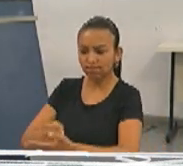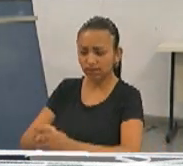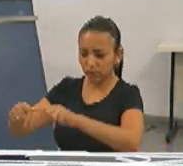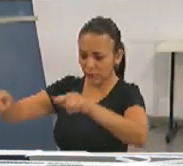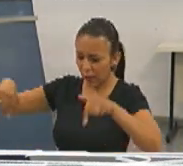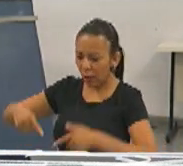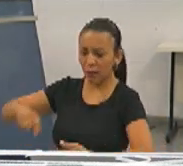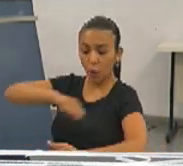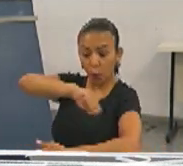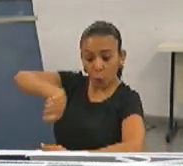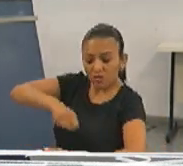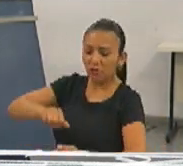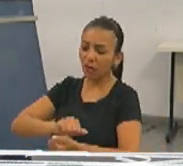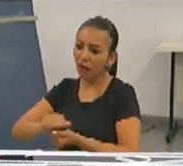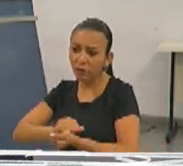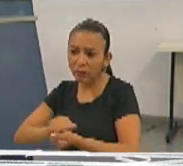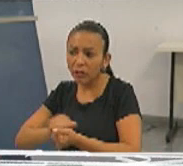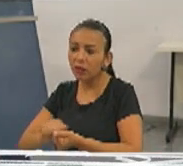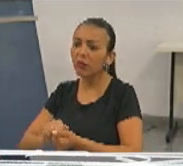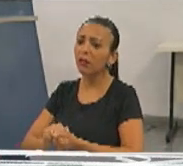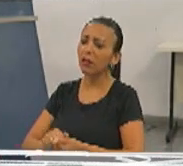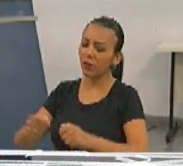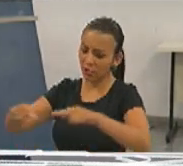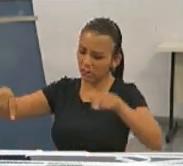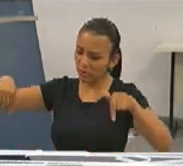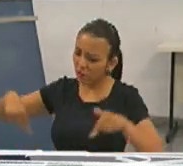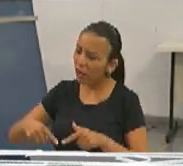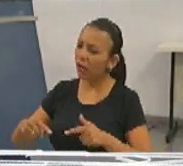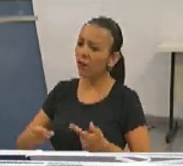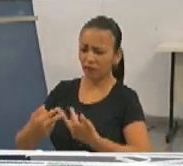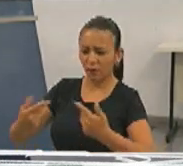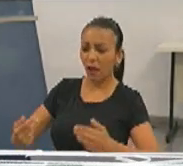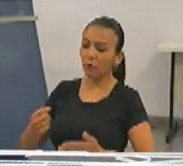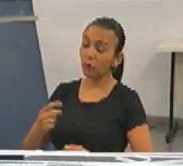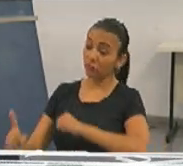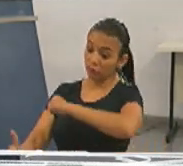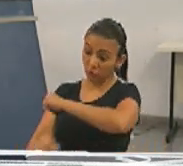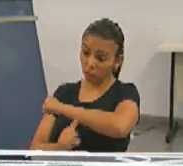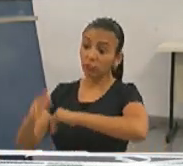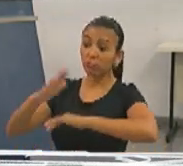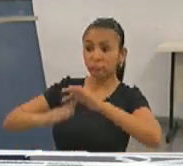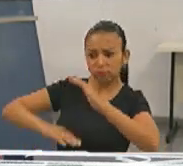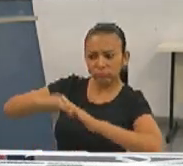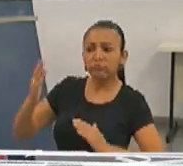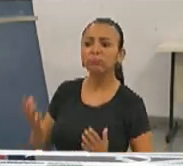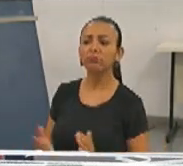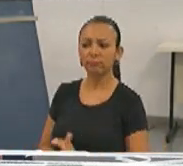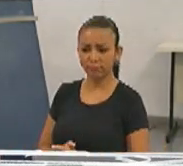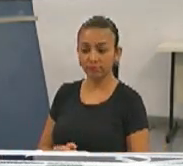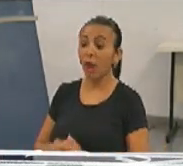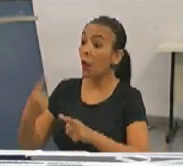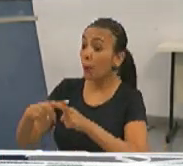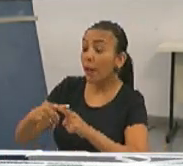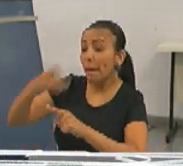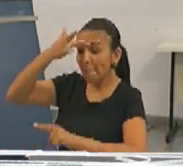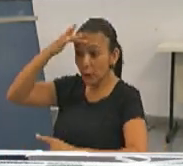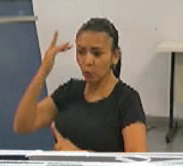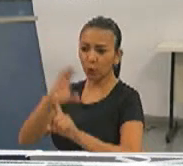copo, cozinha, lavanderia, varanda e sala de atendimento multiprofissional. Isso, ouvindo a comunidade,